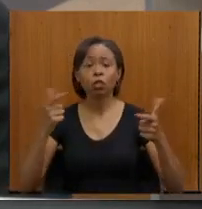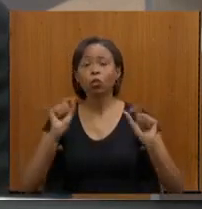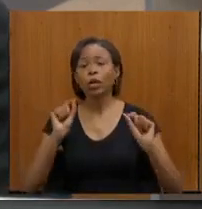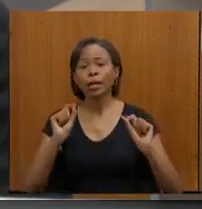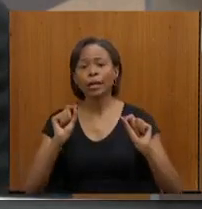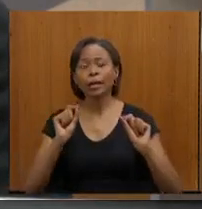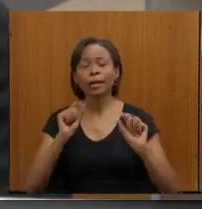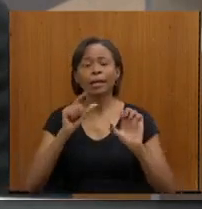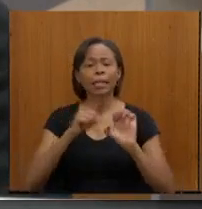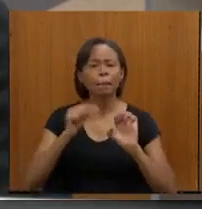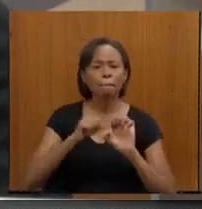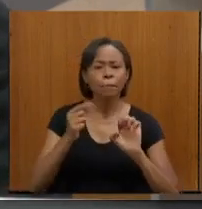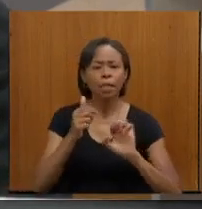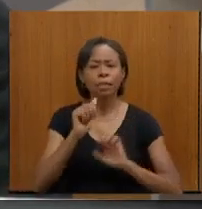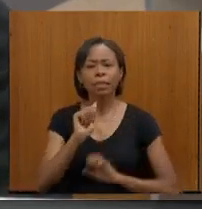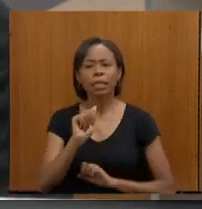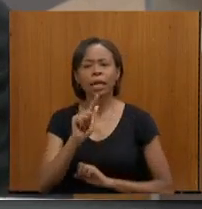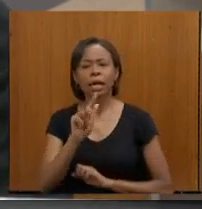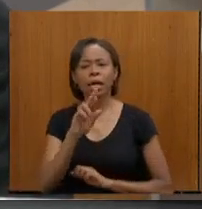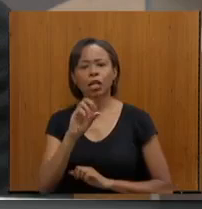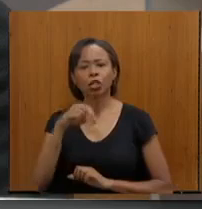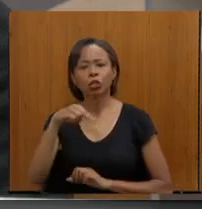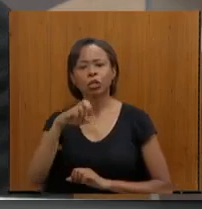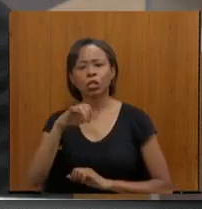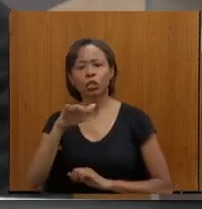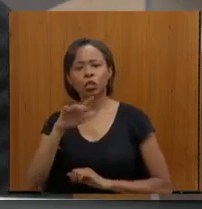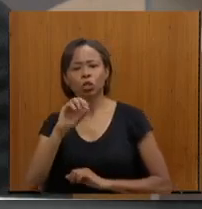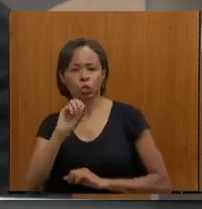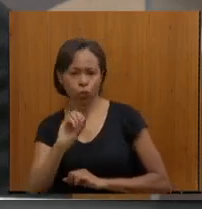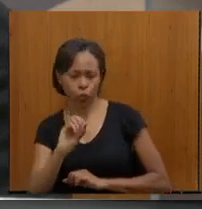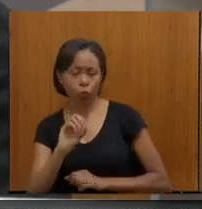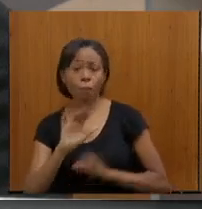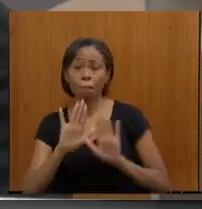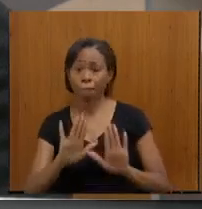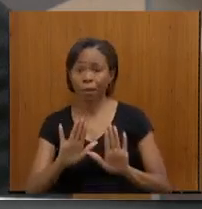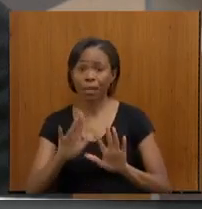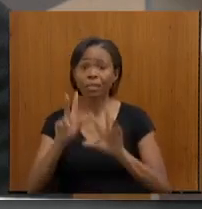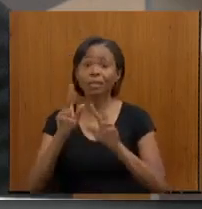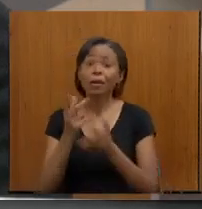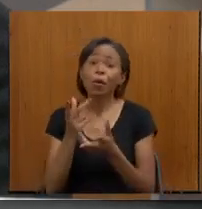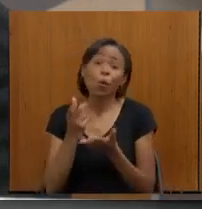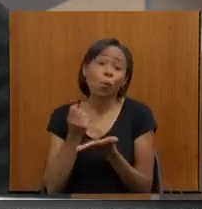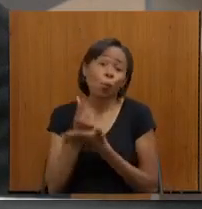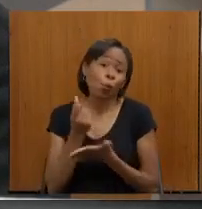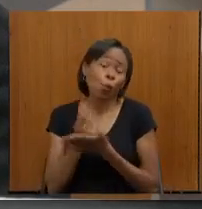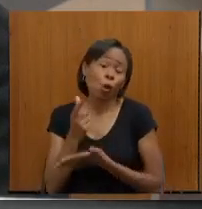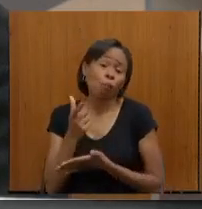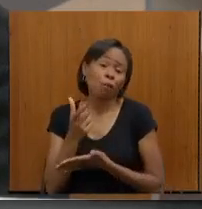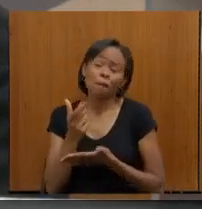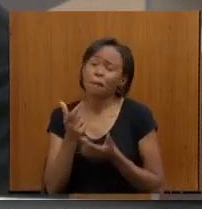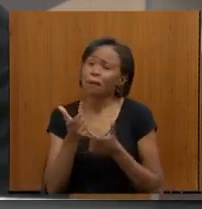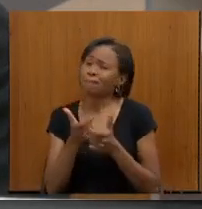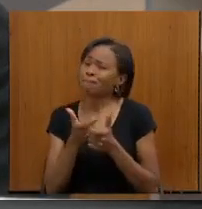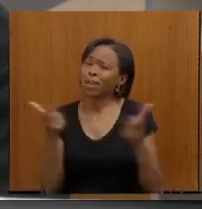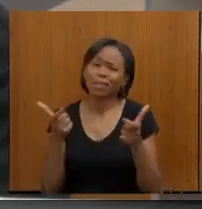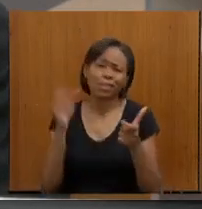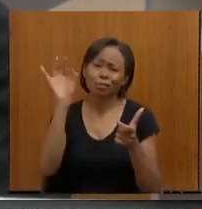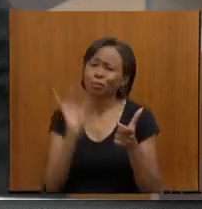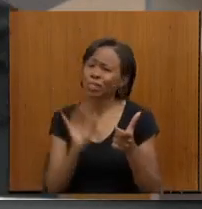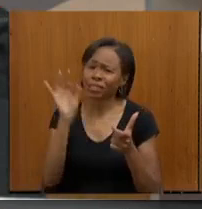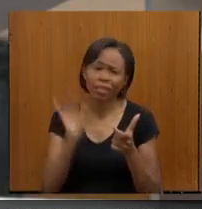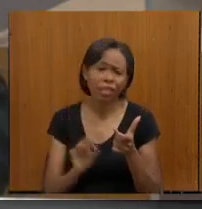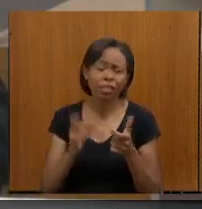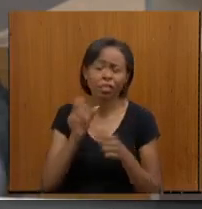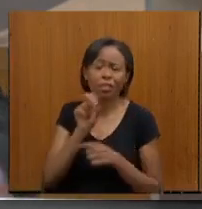cerca de oitenta por cento da dos fertilizante é e não só importa esse fertilizante